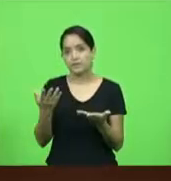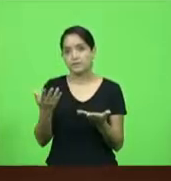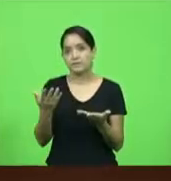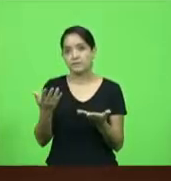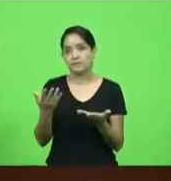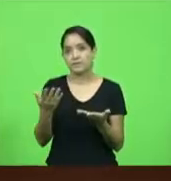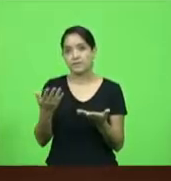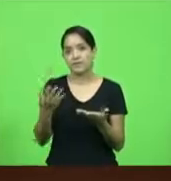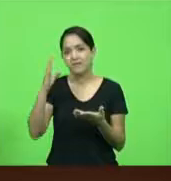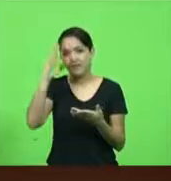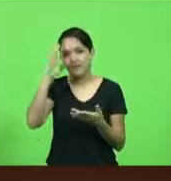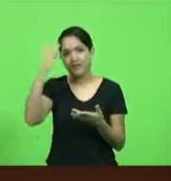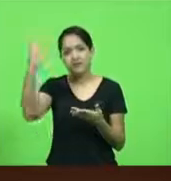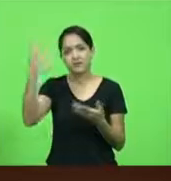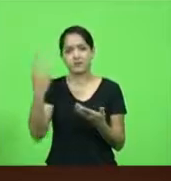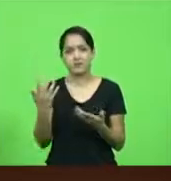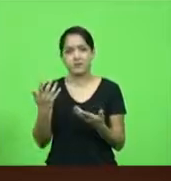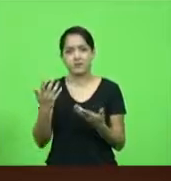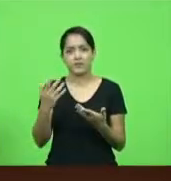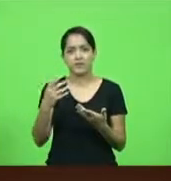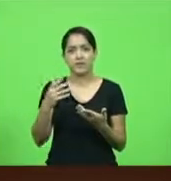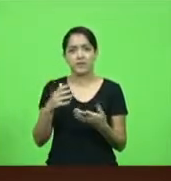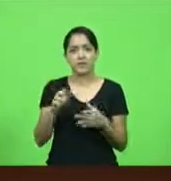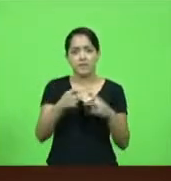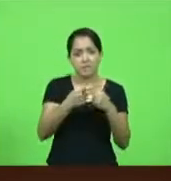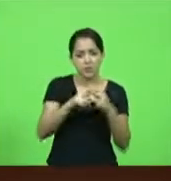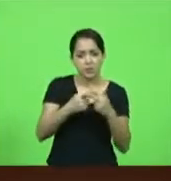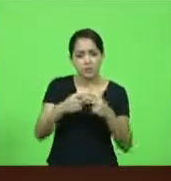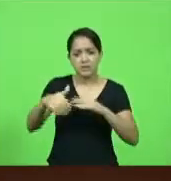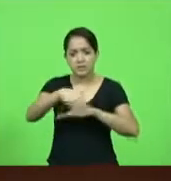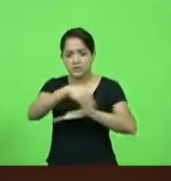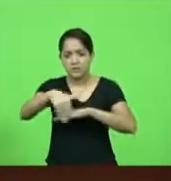Vai resolver os problemas da casa, vai fazer manutenção